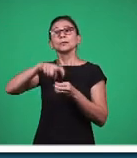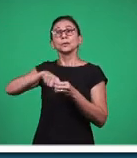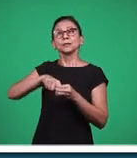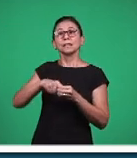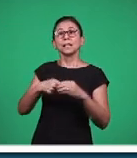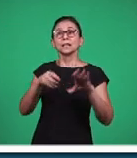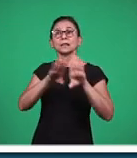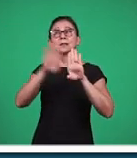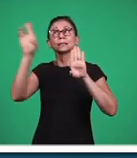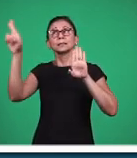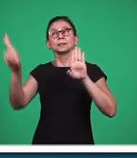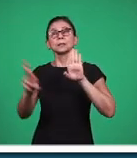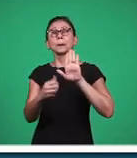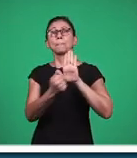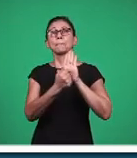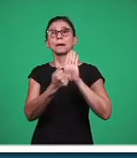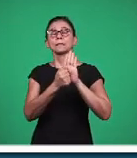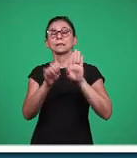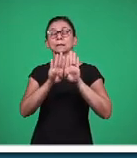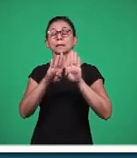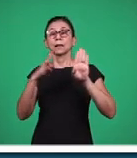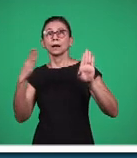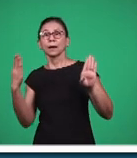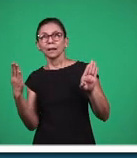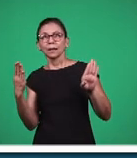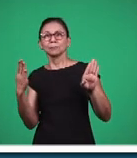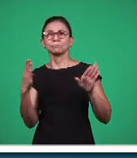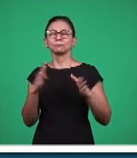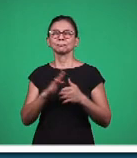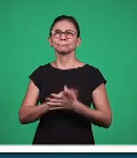logo possam abrir-lhe.